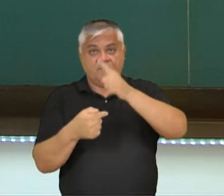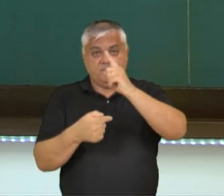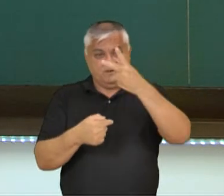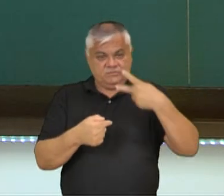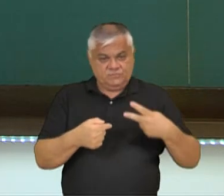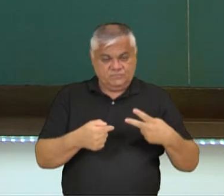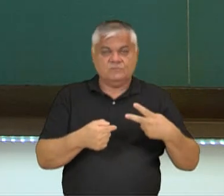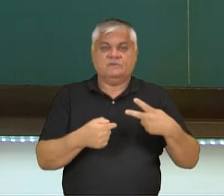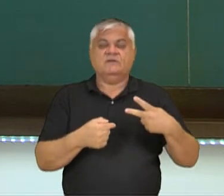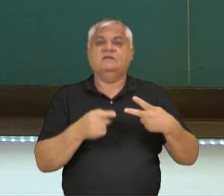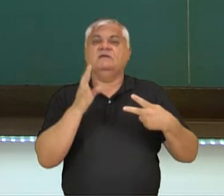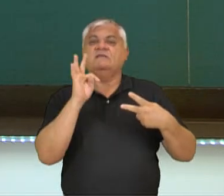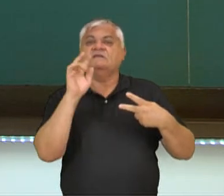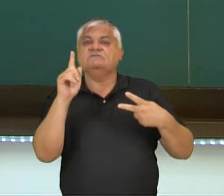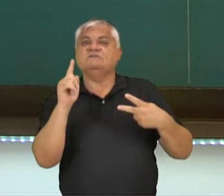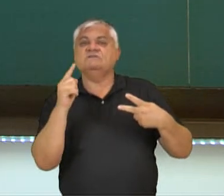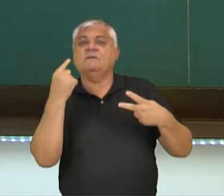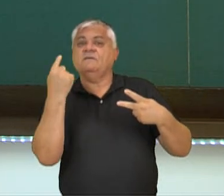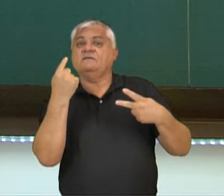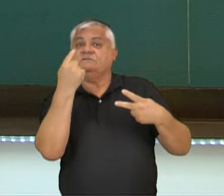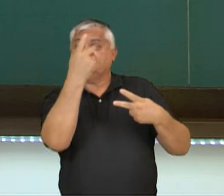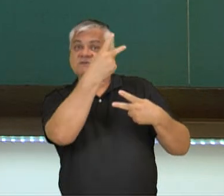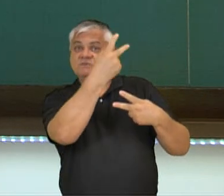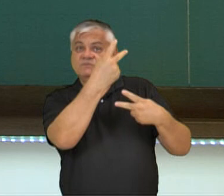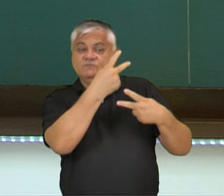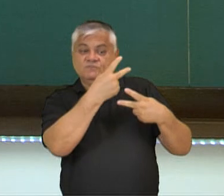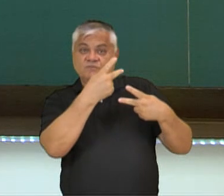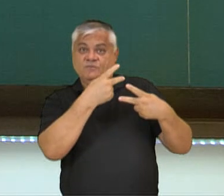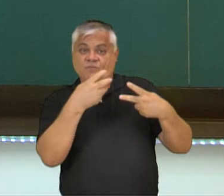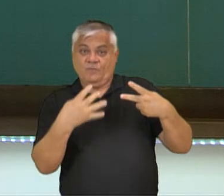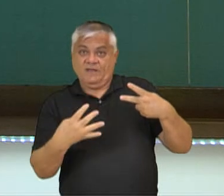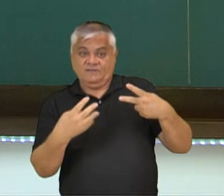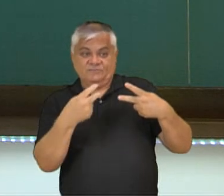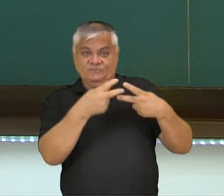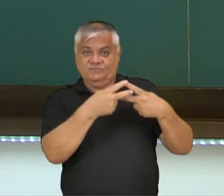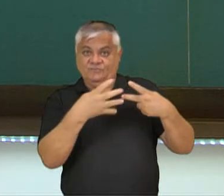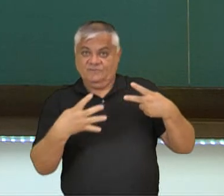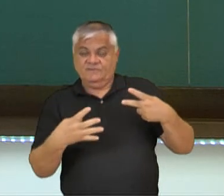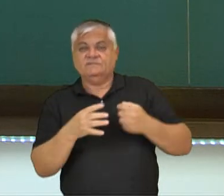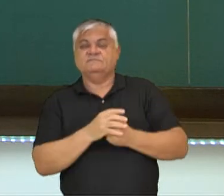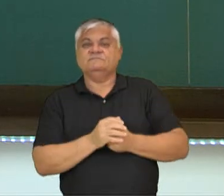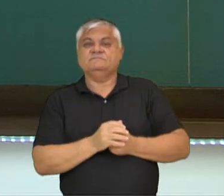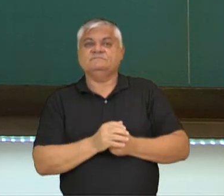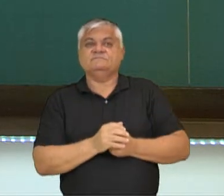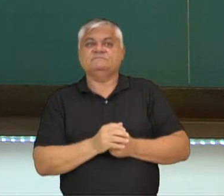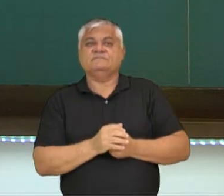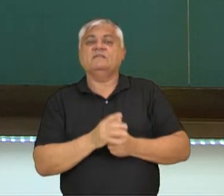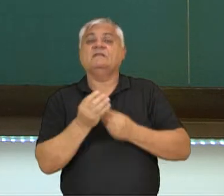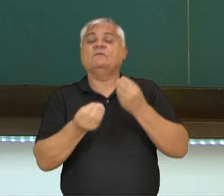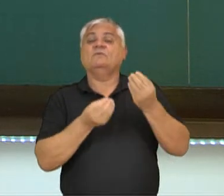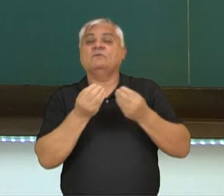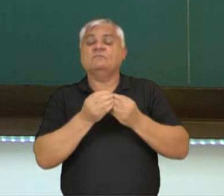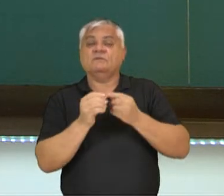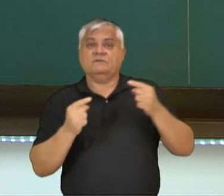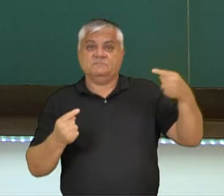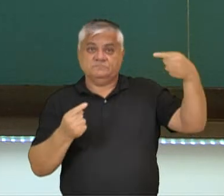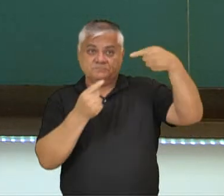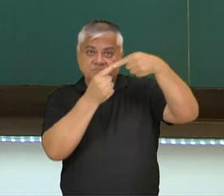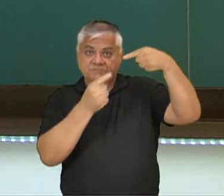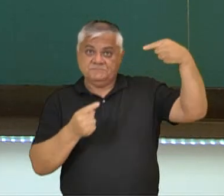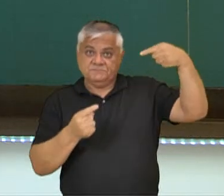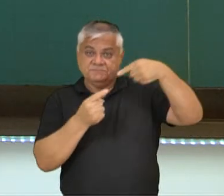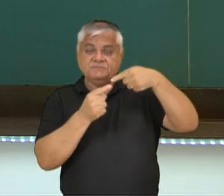segundo quadrante, tangente negativa no segundo e quarto quadrante. O que eu tenho em comum em ambos